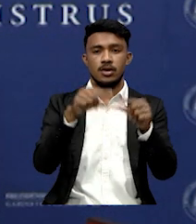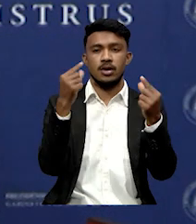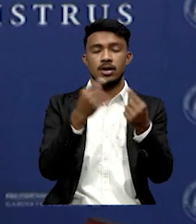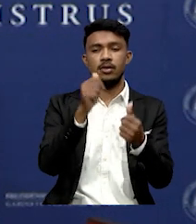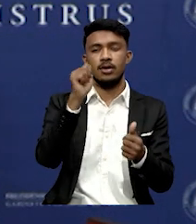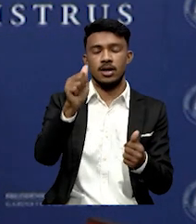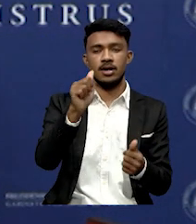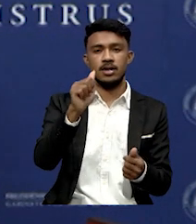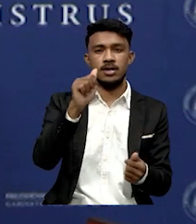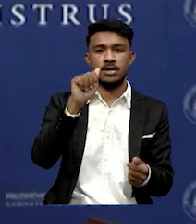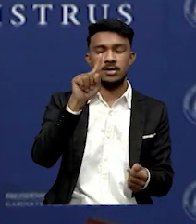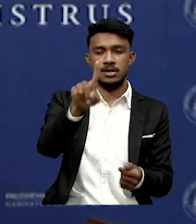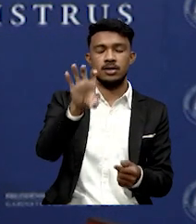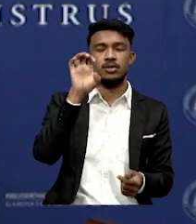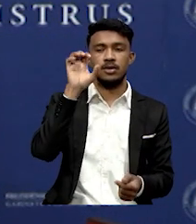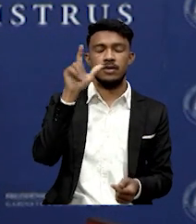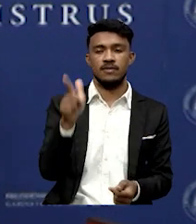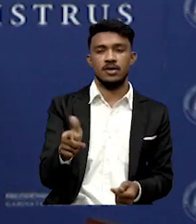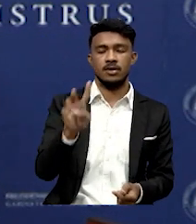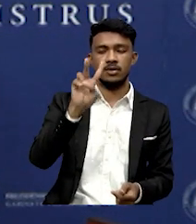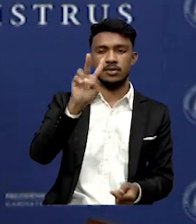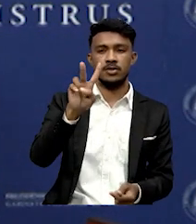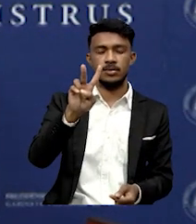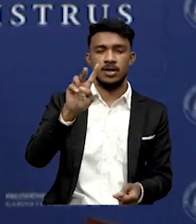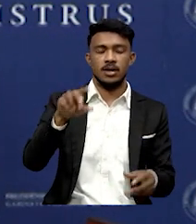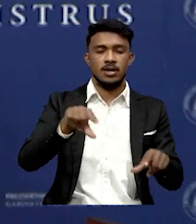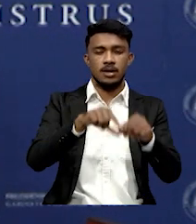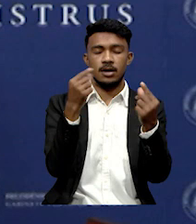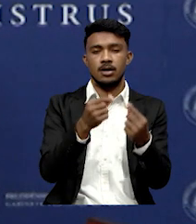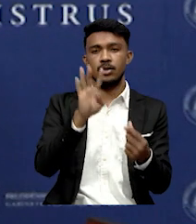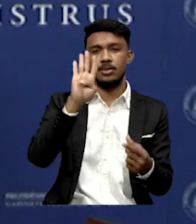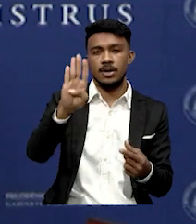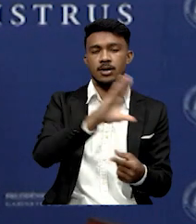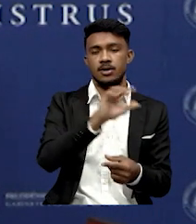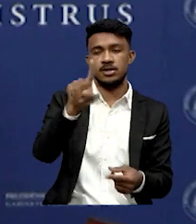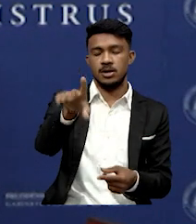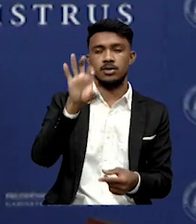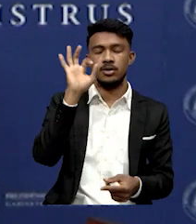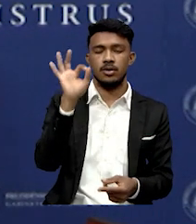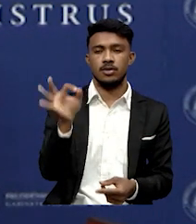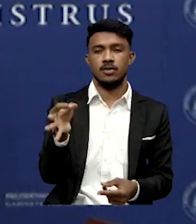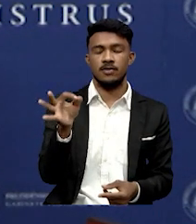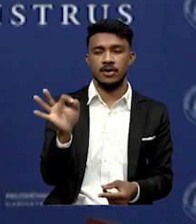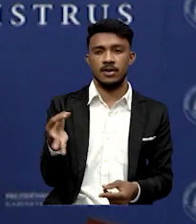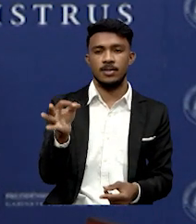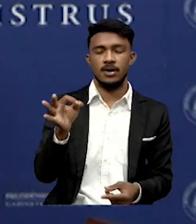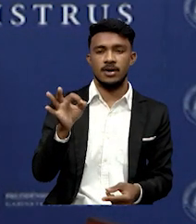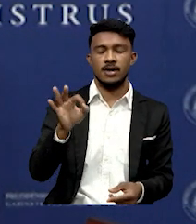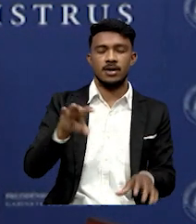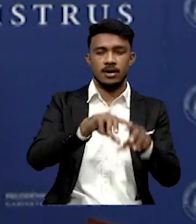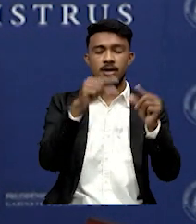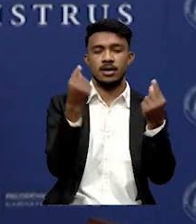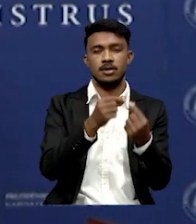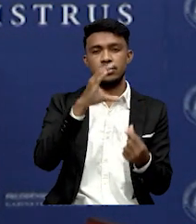122 ba técnico superior, grau B, 190 ba técnico profissional grau C, 250